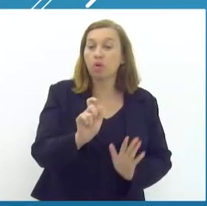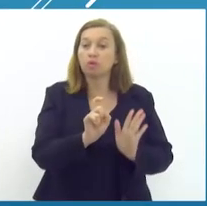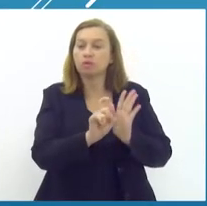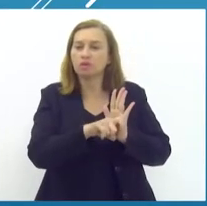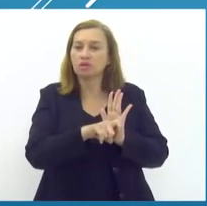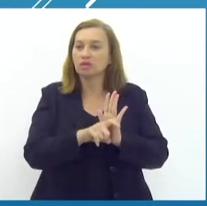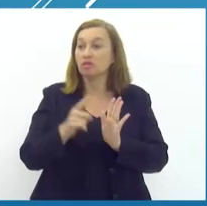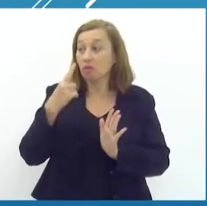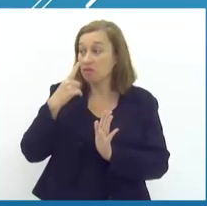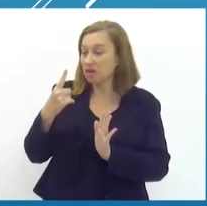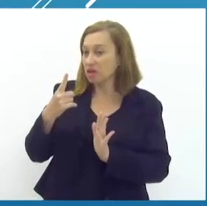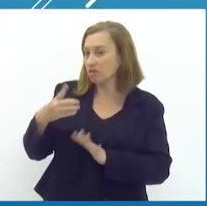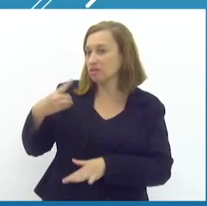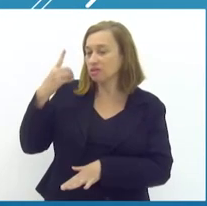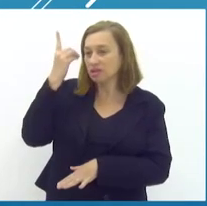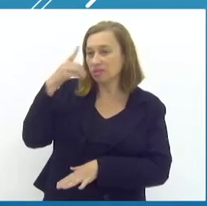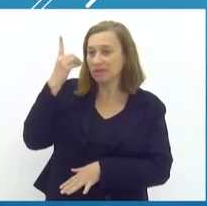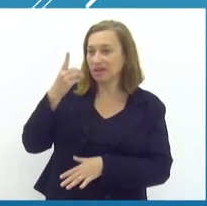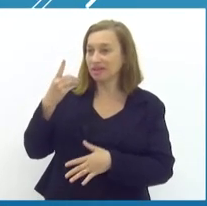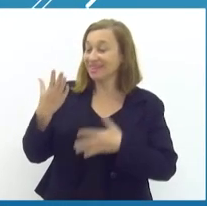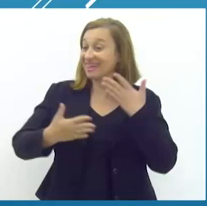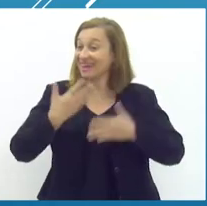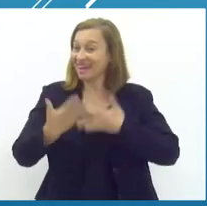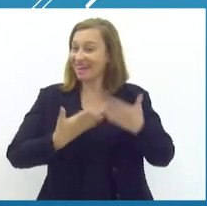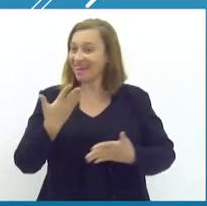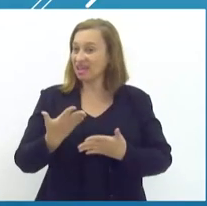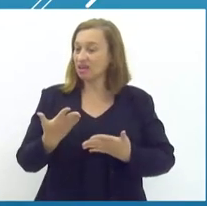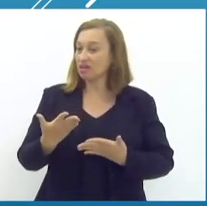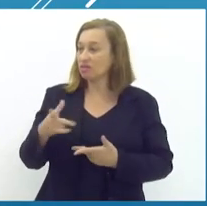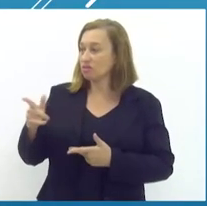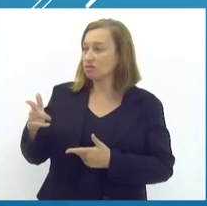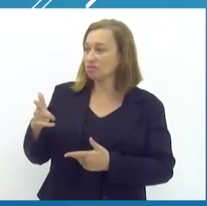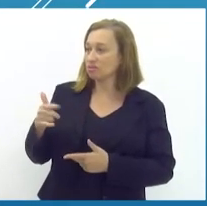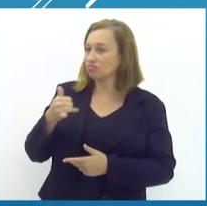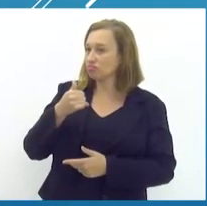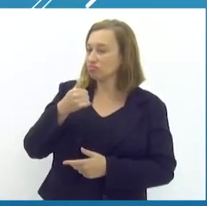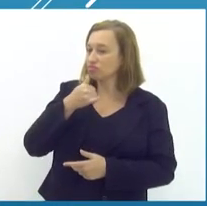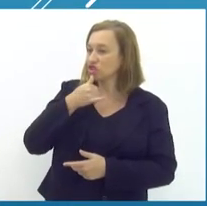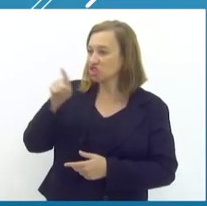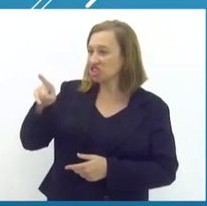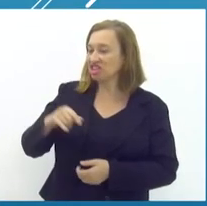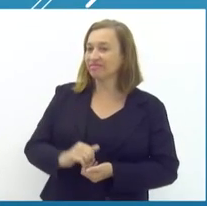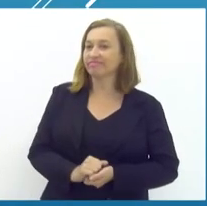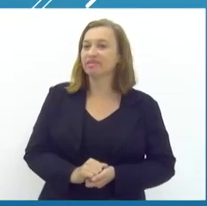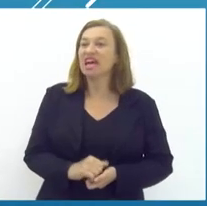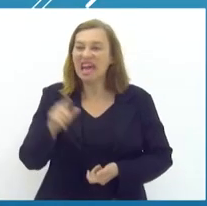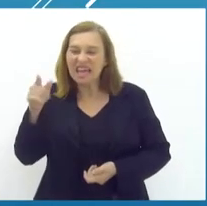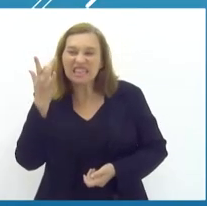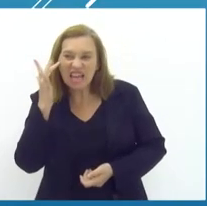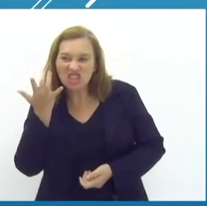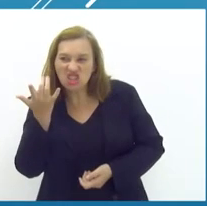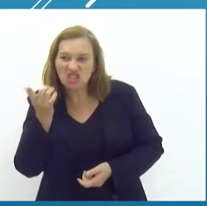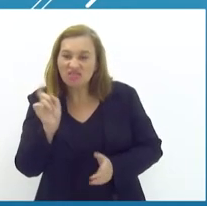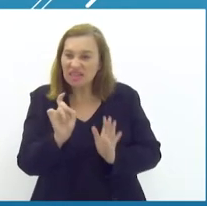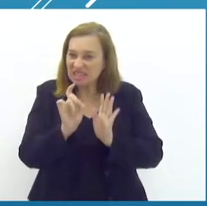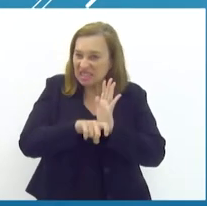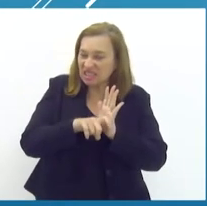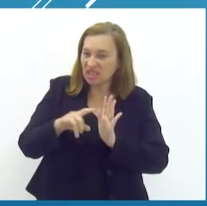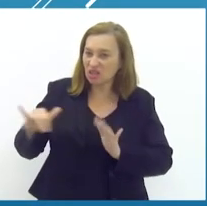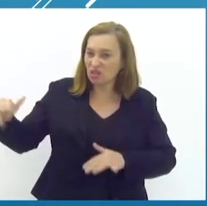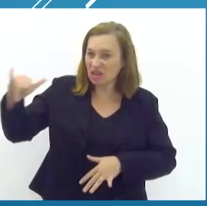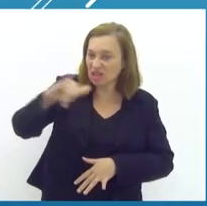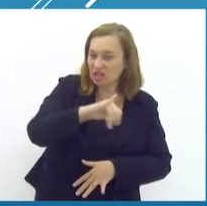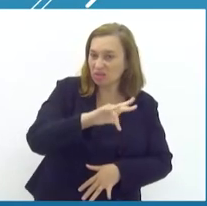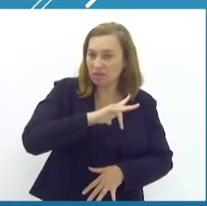animado eu vou jogar água fria na animação dele hoje ele tá achando que vai tributar jatinho e